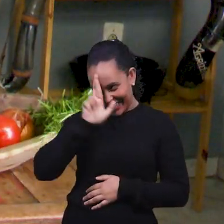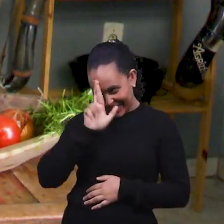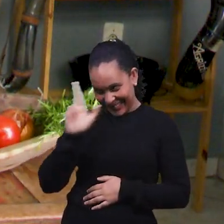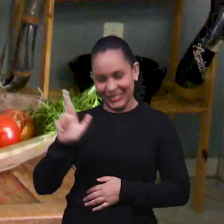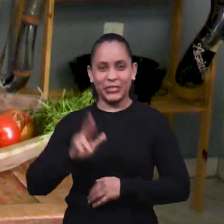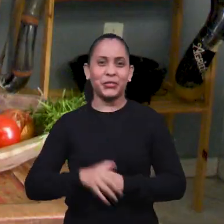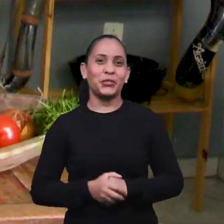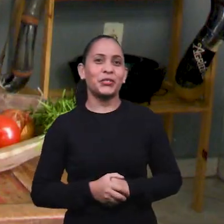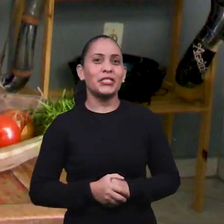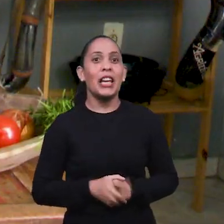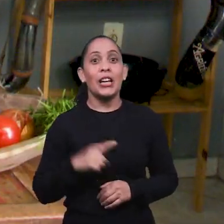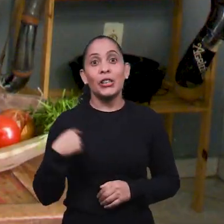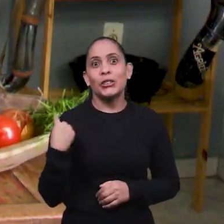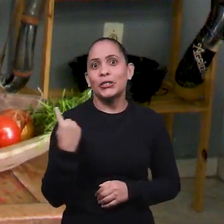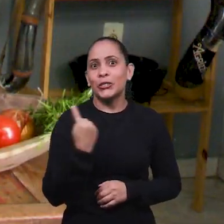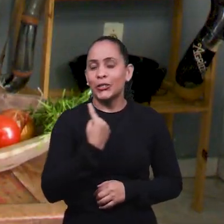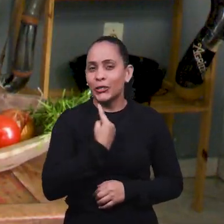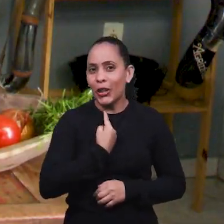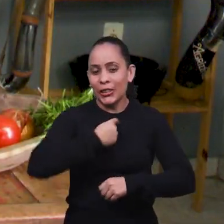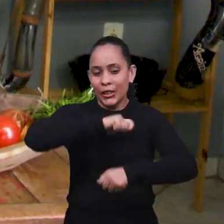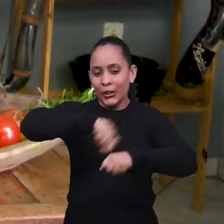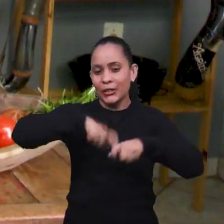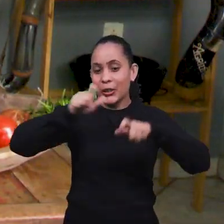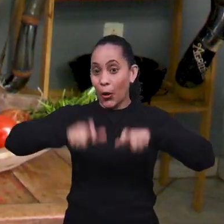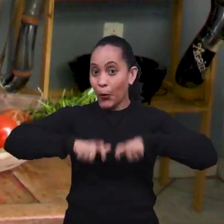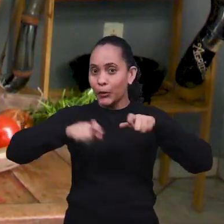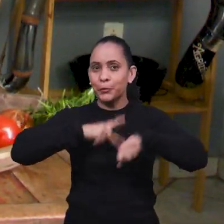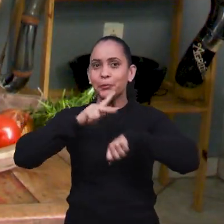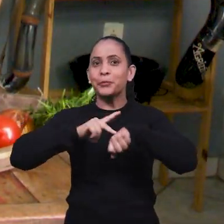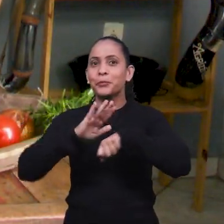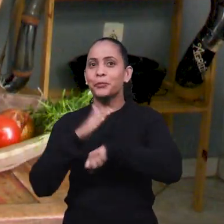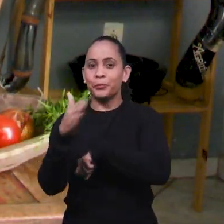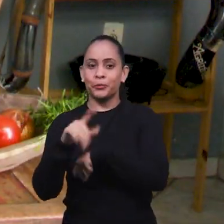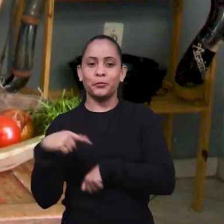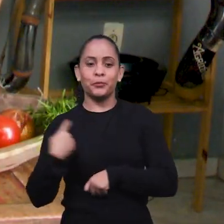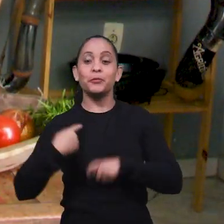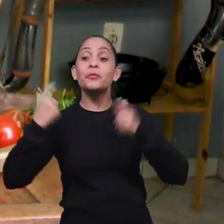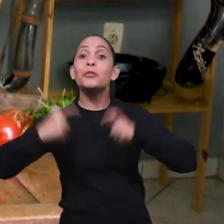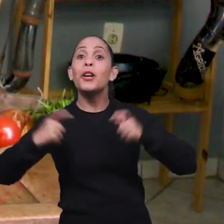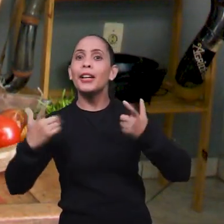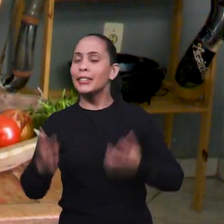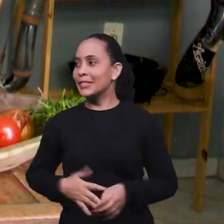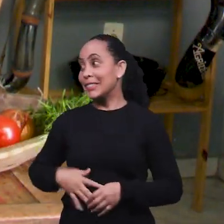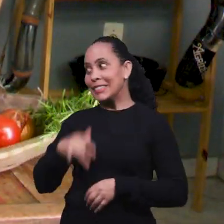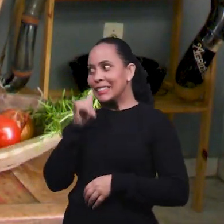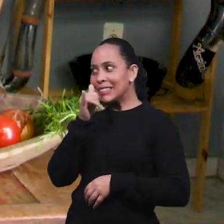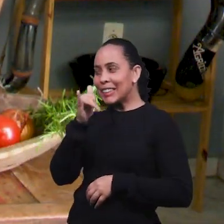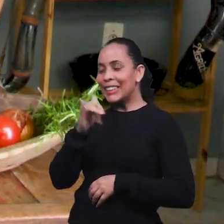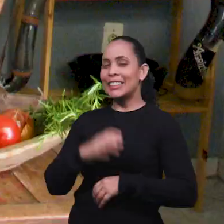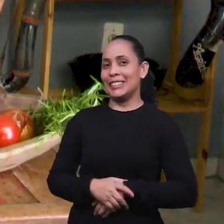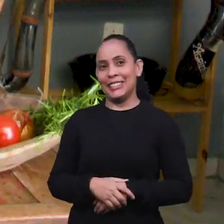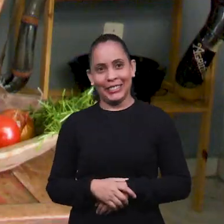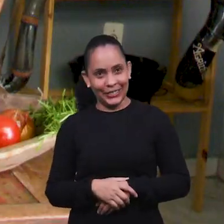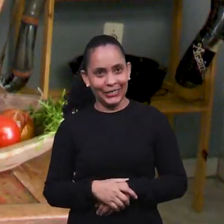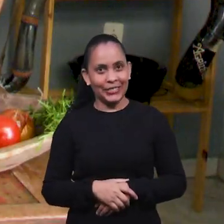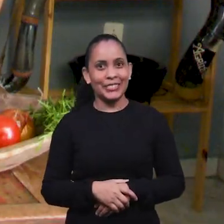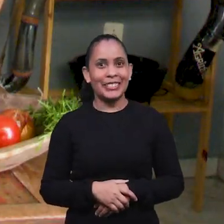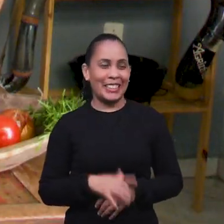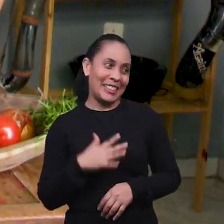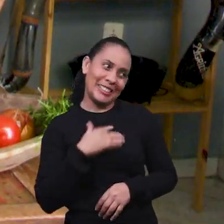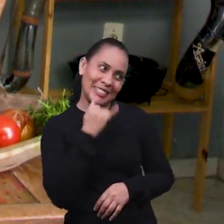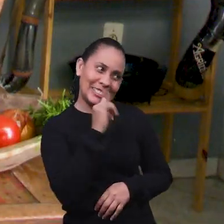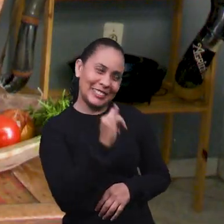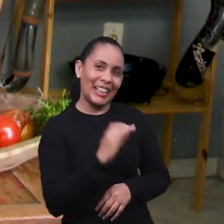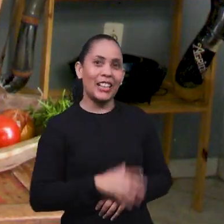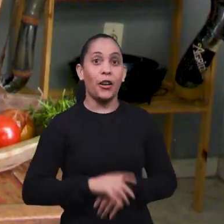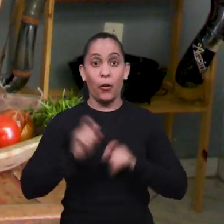do Senhor. Pai do Senhor, Babete. Nossa cozinha da roça hoje está internacional. Nós estamos aonde? Na Itália.